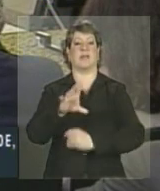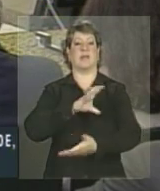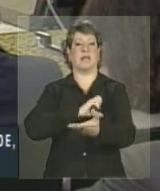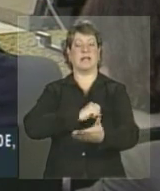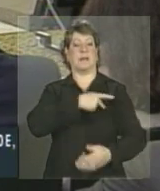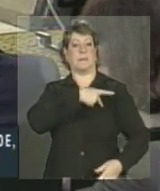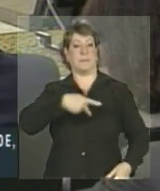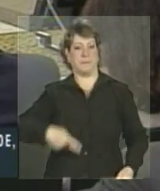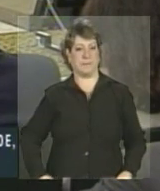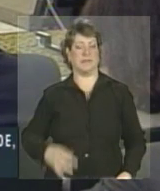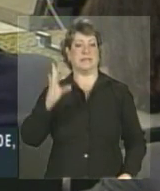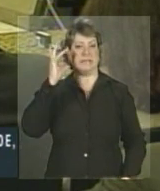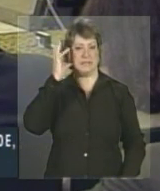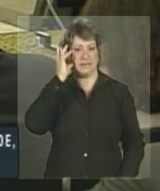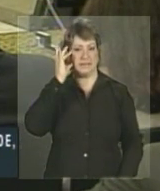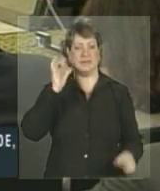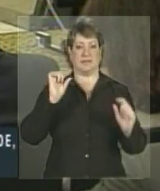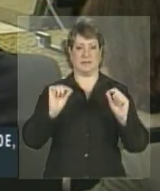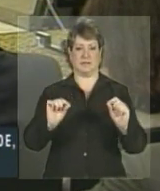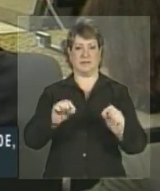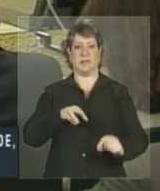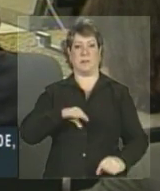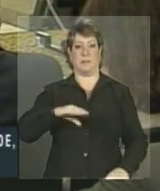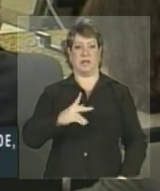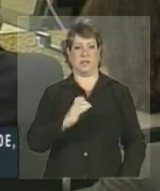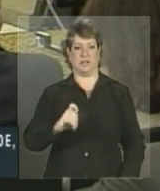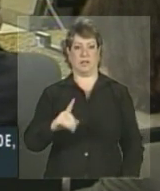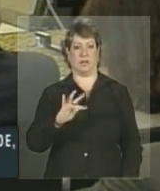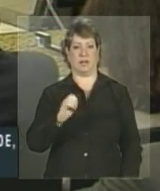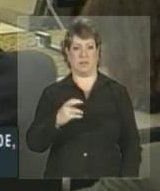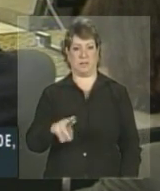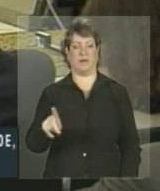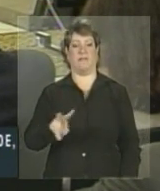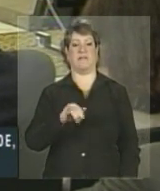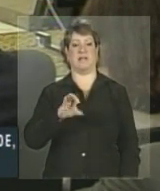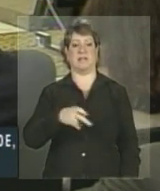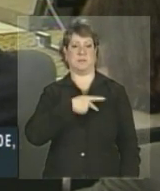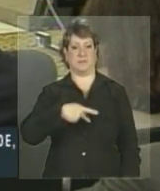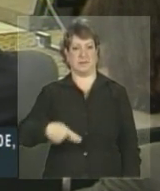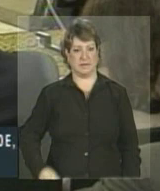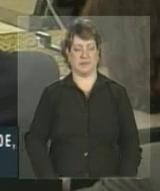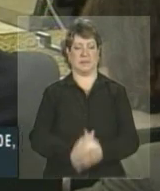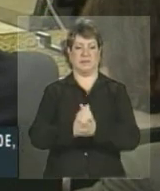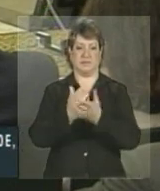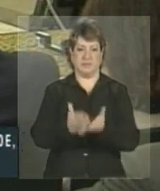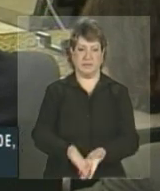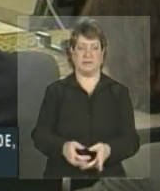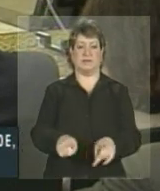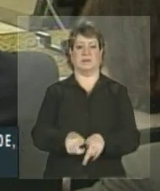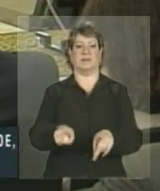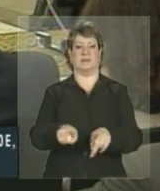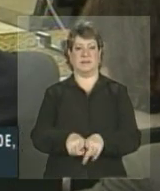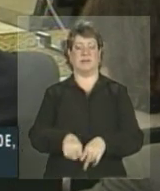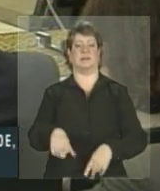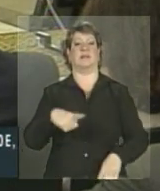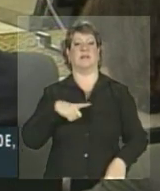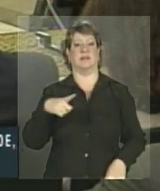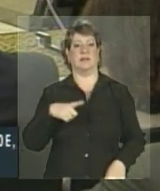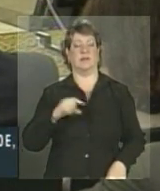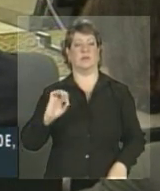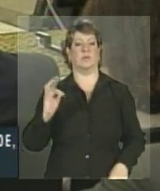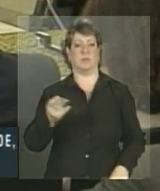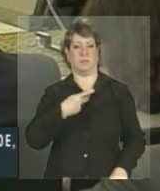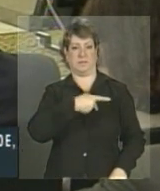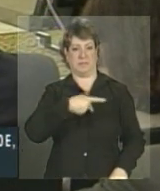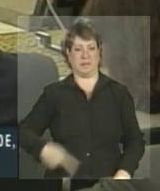Dilma, Michel Temer, vice-presidente, cumprimentar Marta Suplicy, presidente do